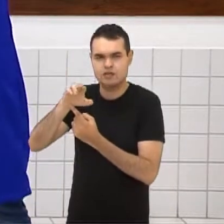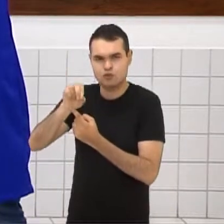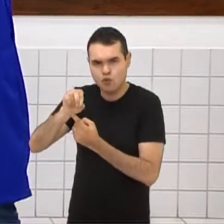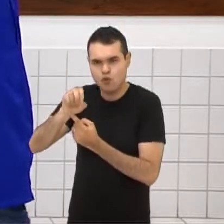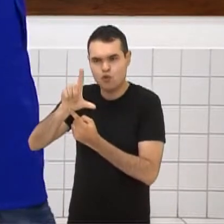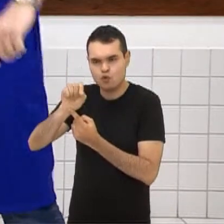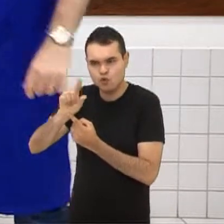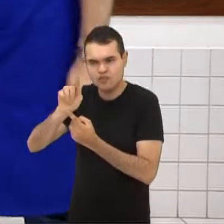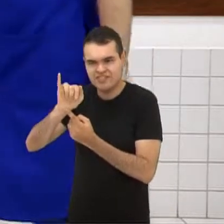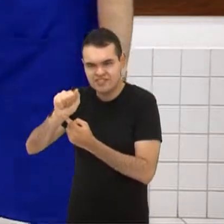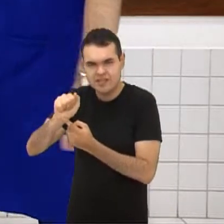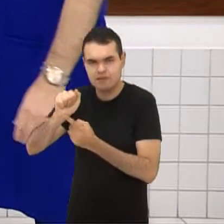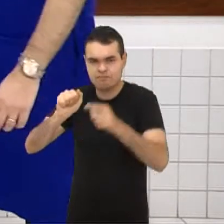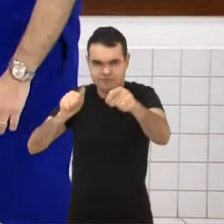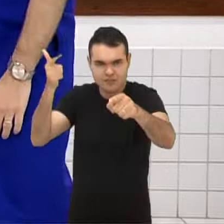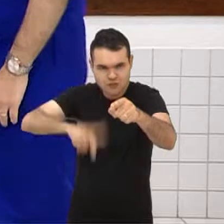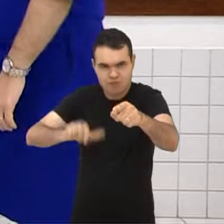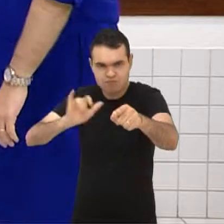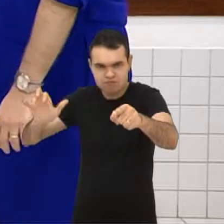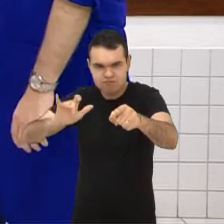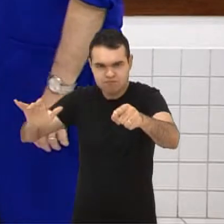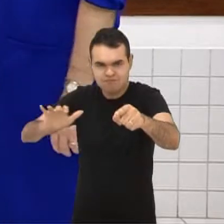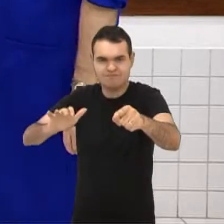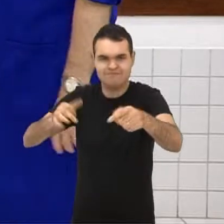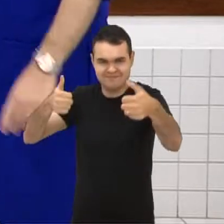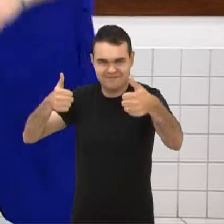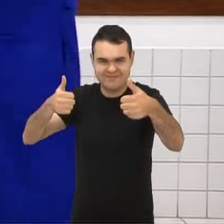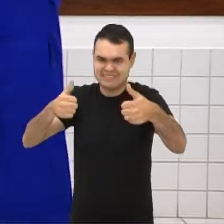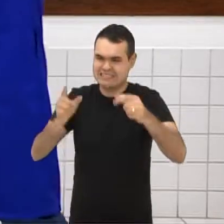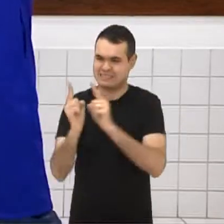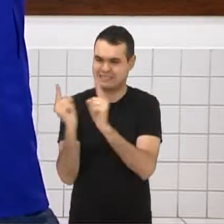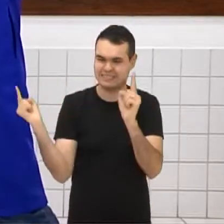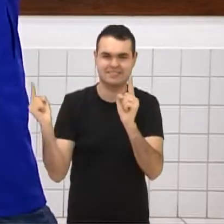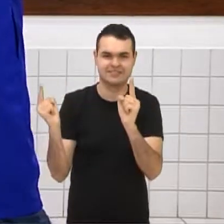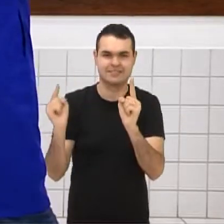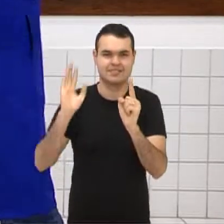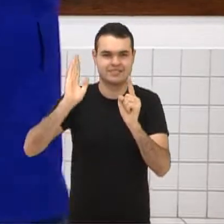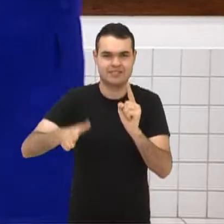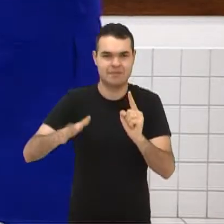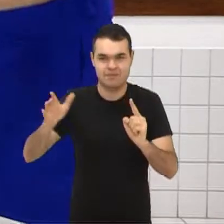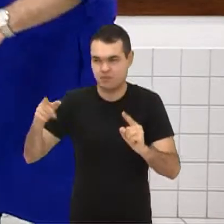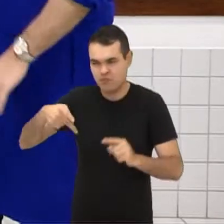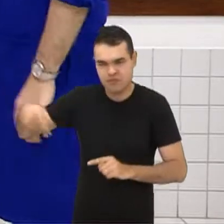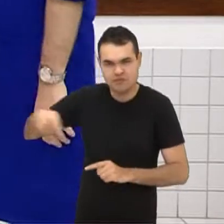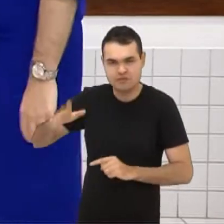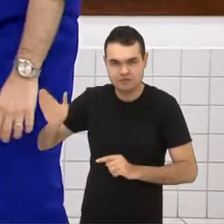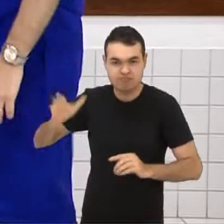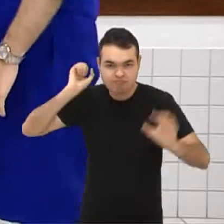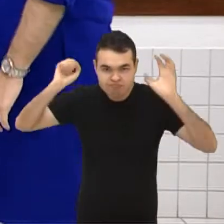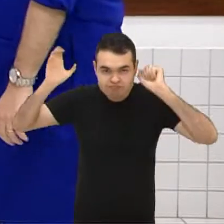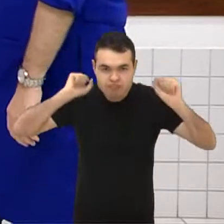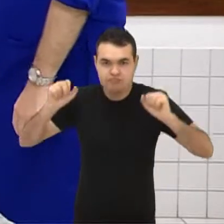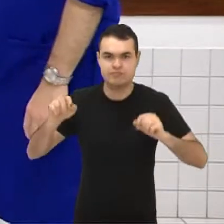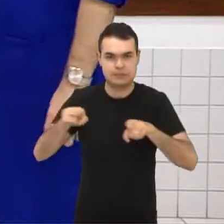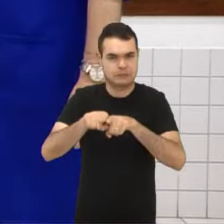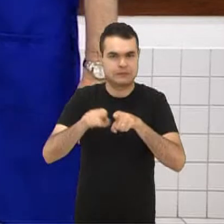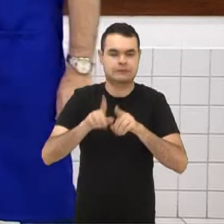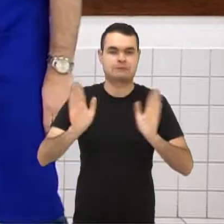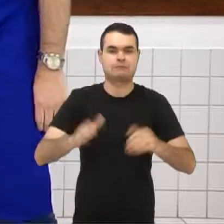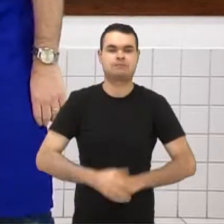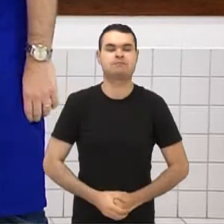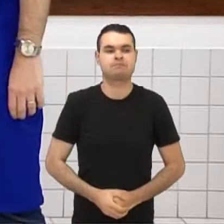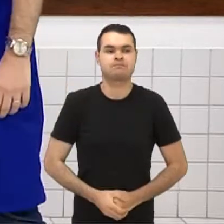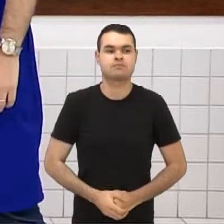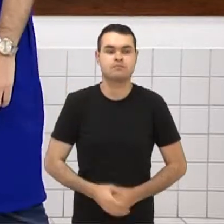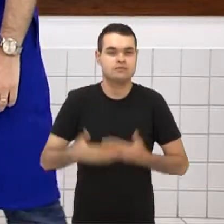Fenomenologia. Repete aí, eu quero ver se você vai acertar. Já ouvi daqui. Já ouvi um monte de erro daqui já. Vamos lá. Então, nós vamos ver